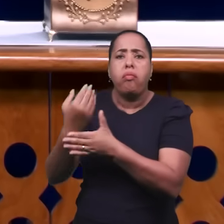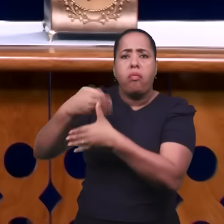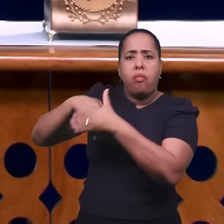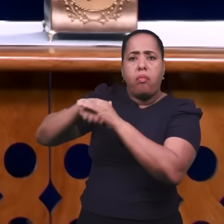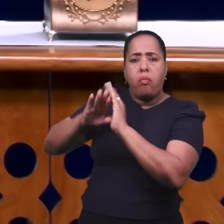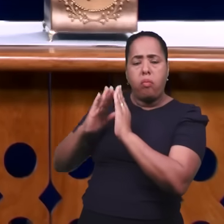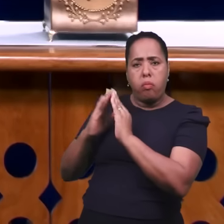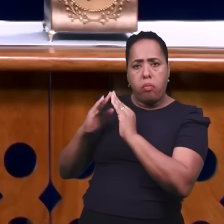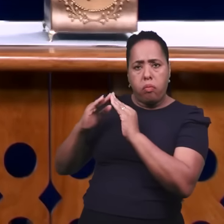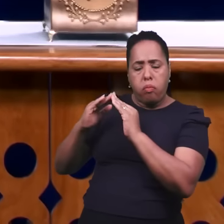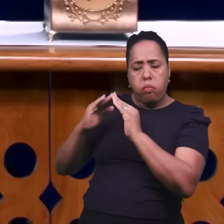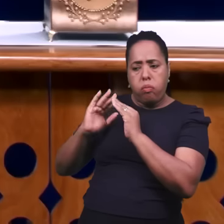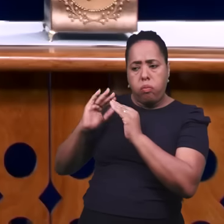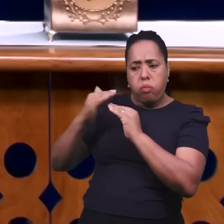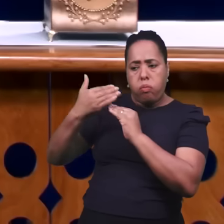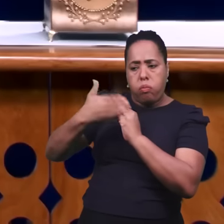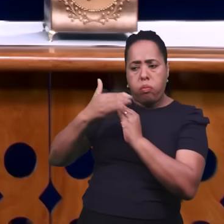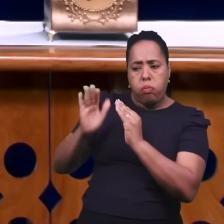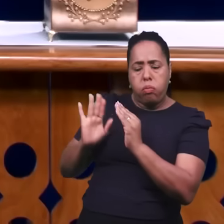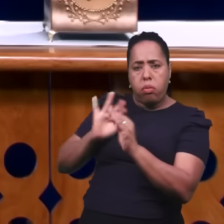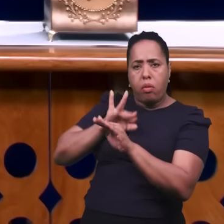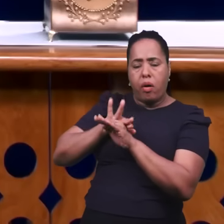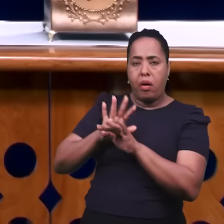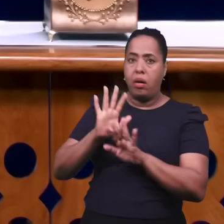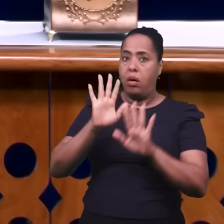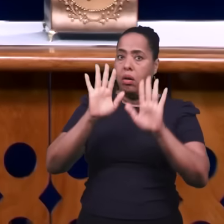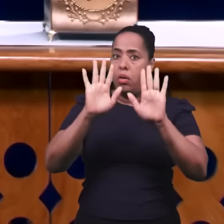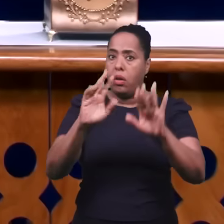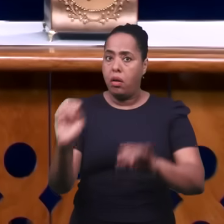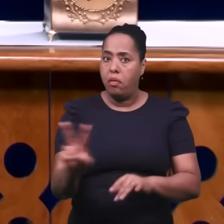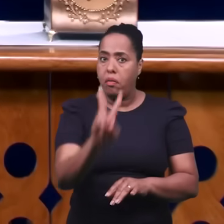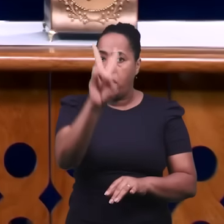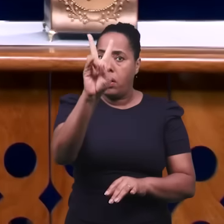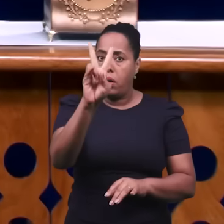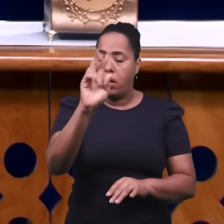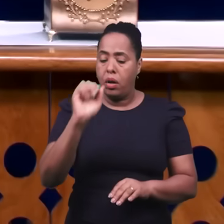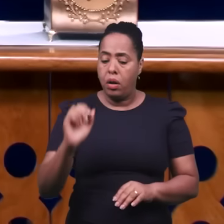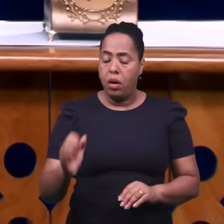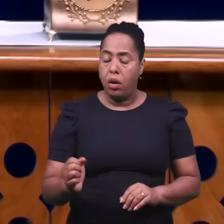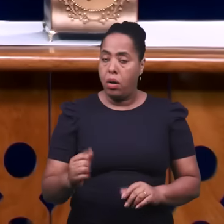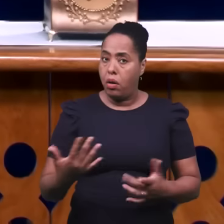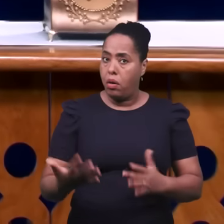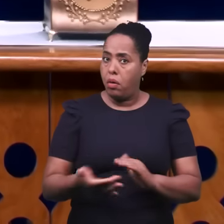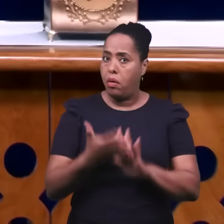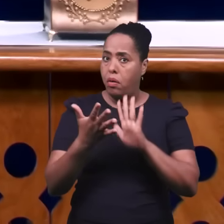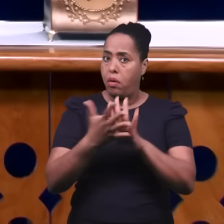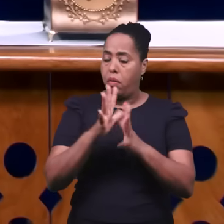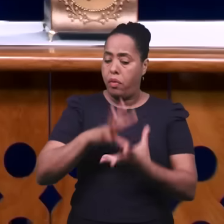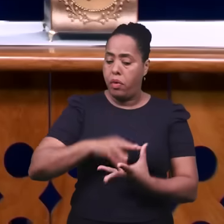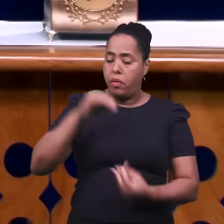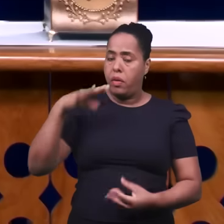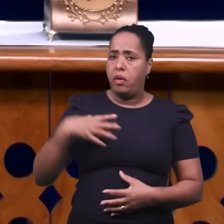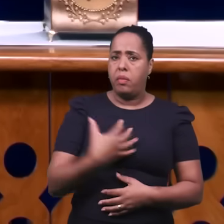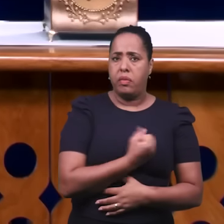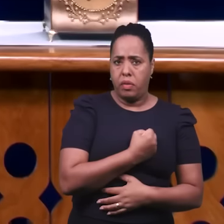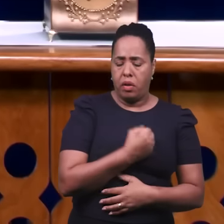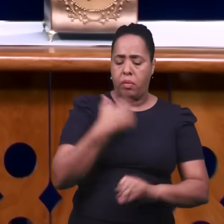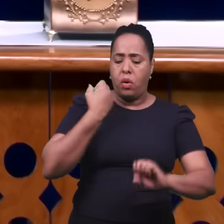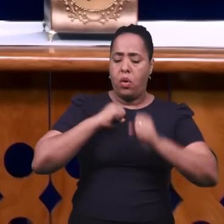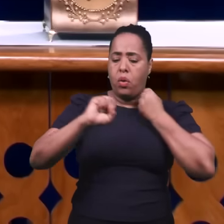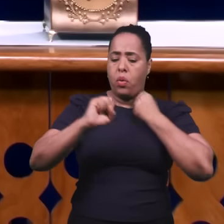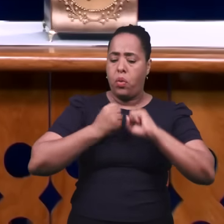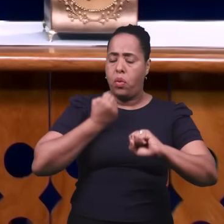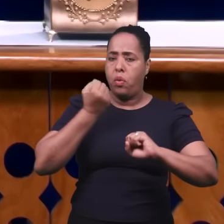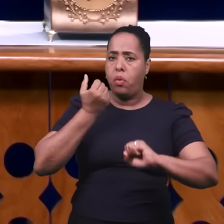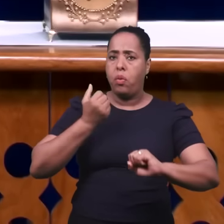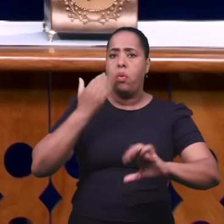temos é o louvor da alma remida. A igreja fiel, o salvo, ele tem um cântico